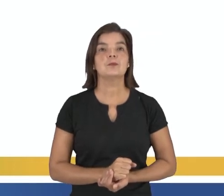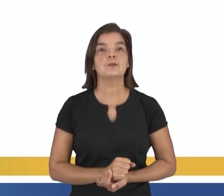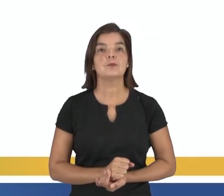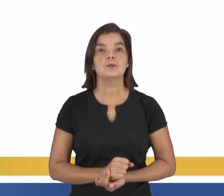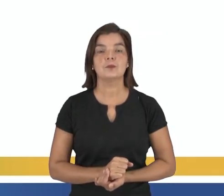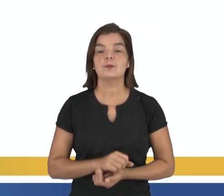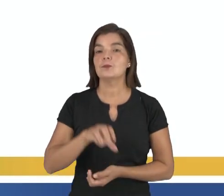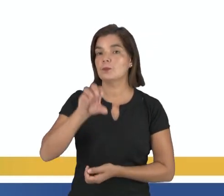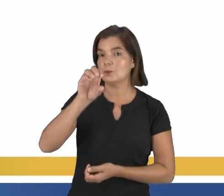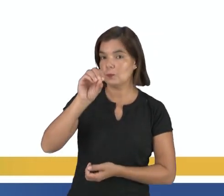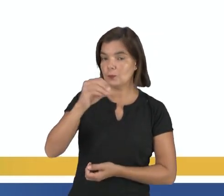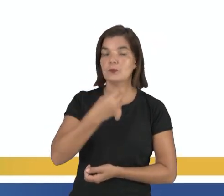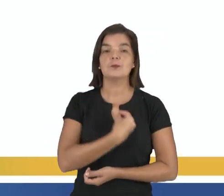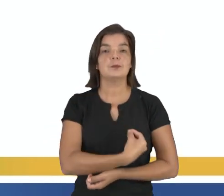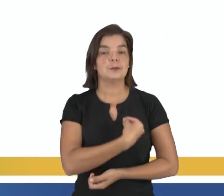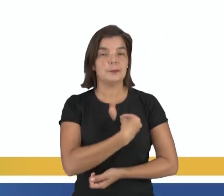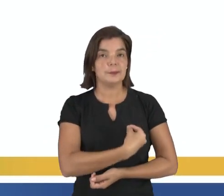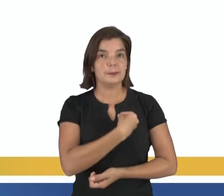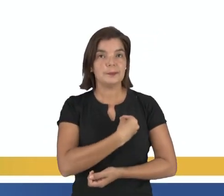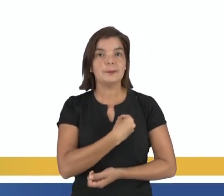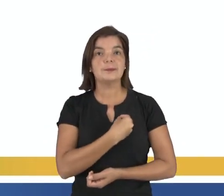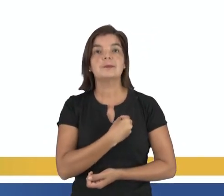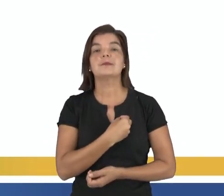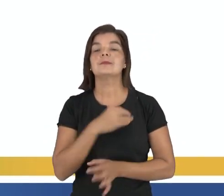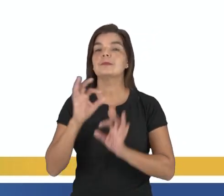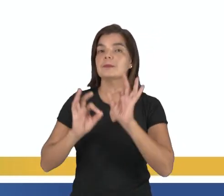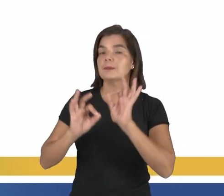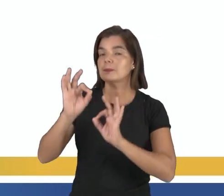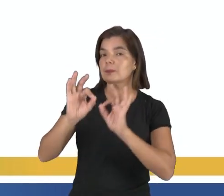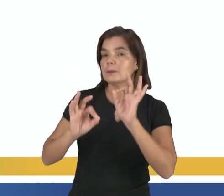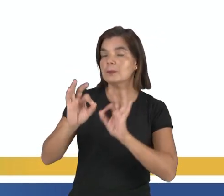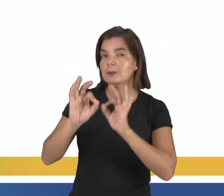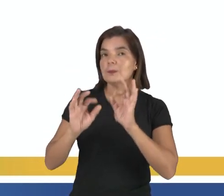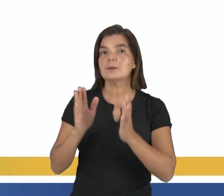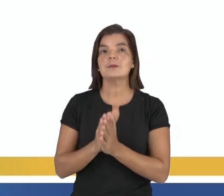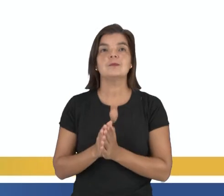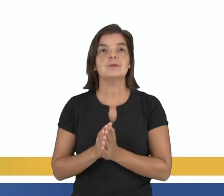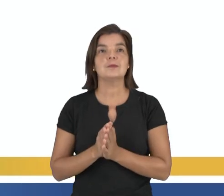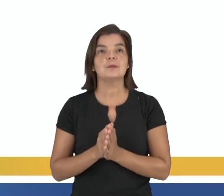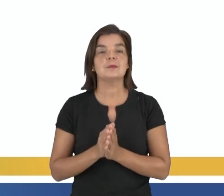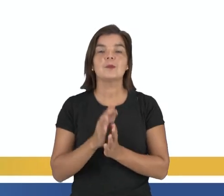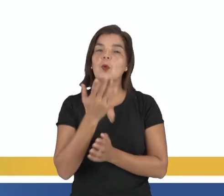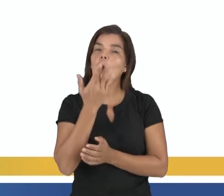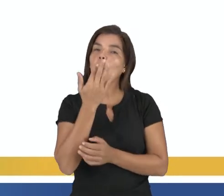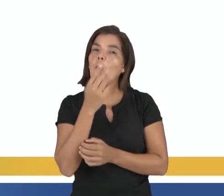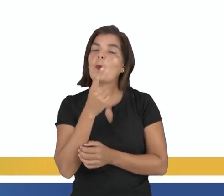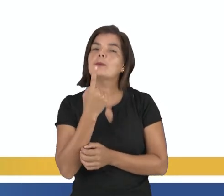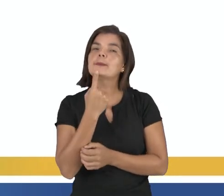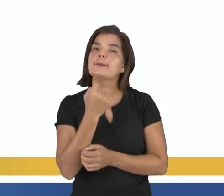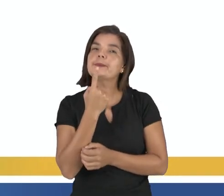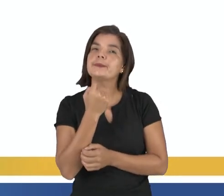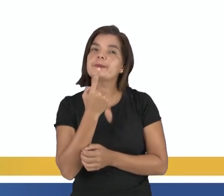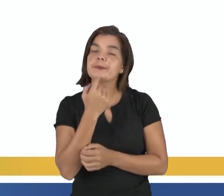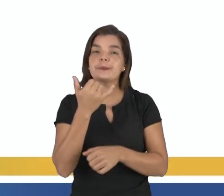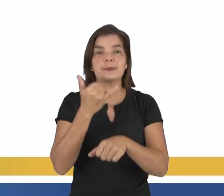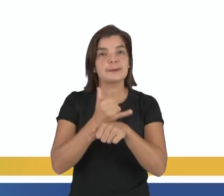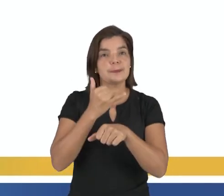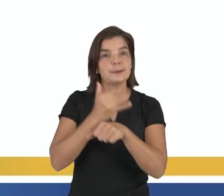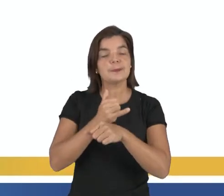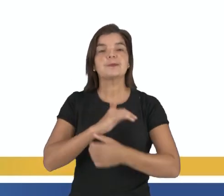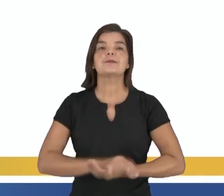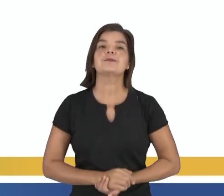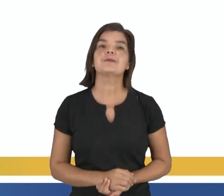com o oxigênio presente no ar e formando essa cor avermelhada nessa substância formada de ferro,